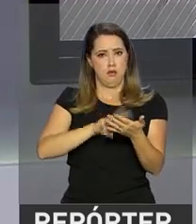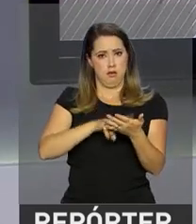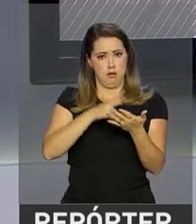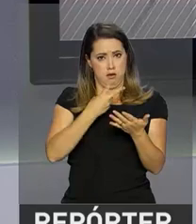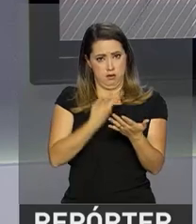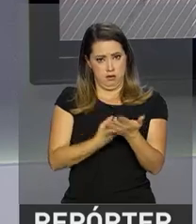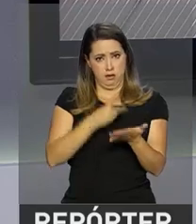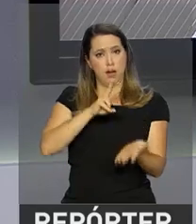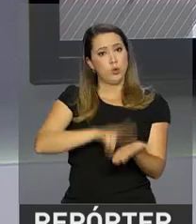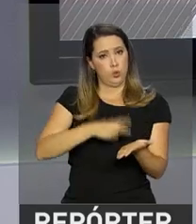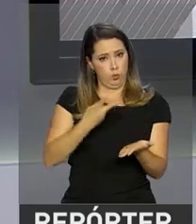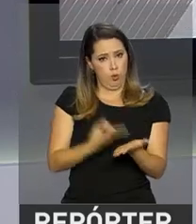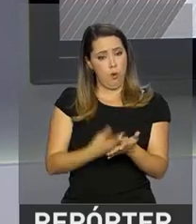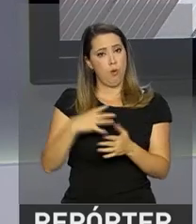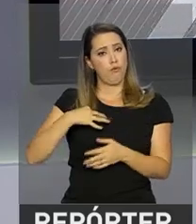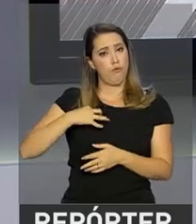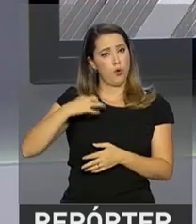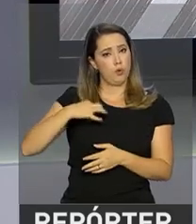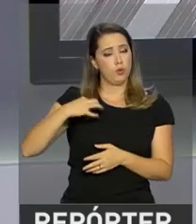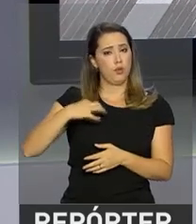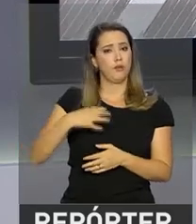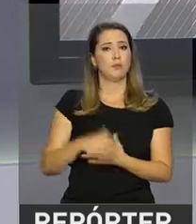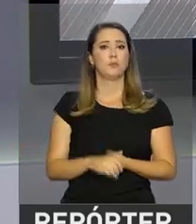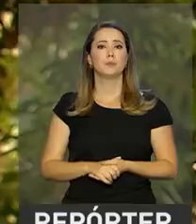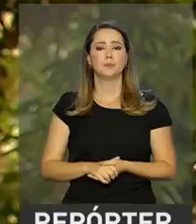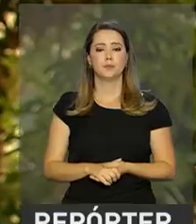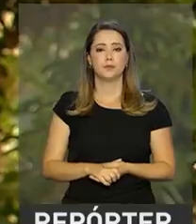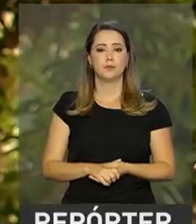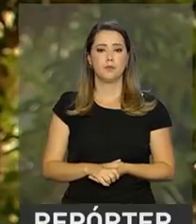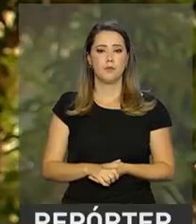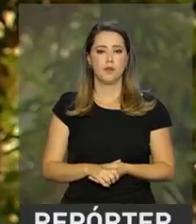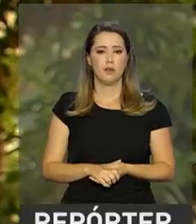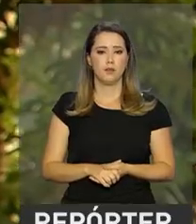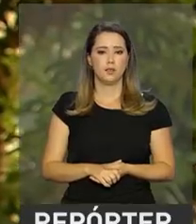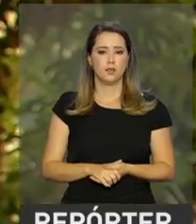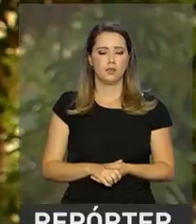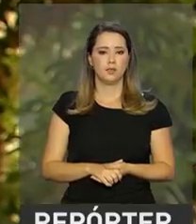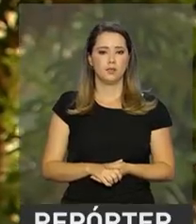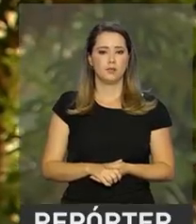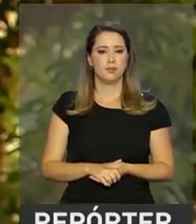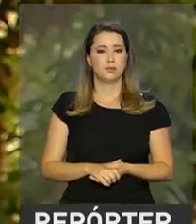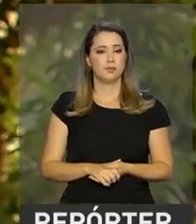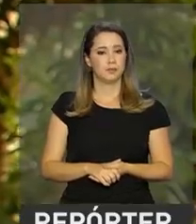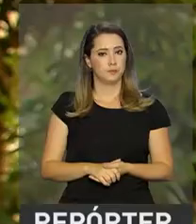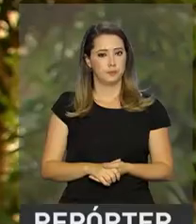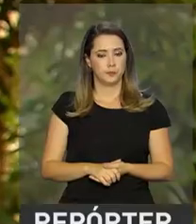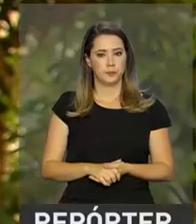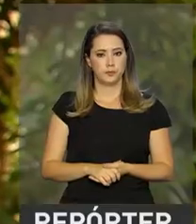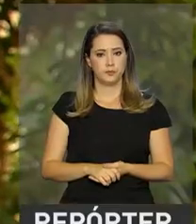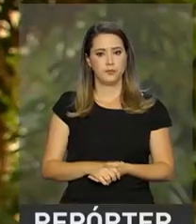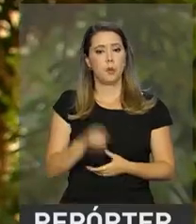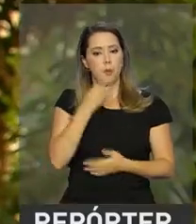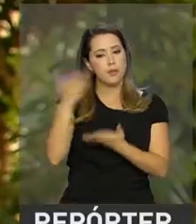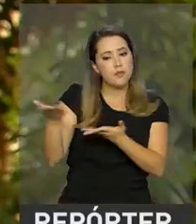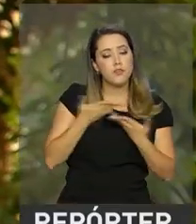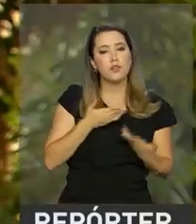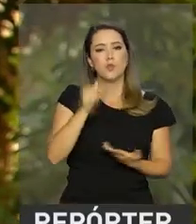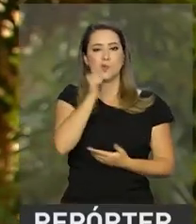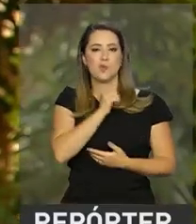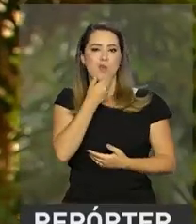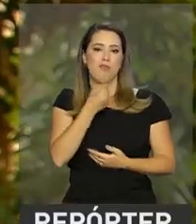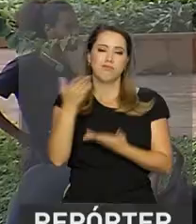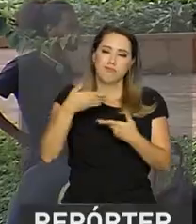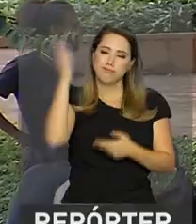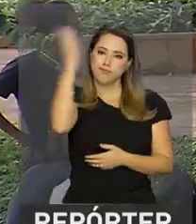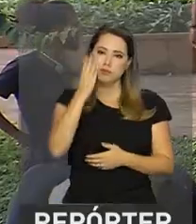desses estrangeiros com o governo brasileiro colocamos o brasil sejam muito bem vindos e bem vindas